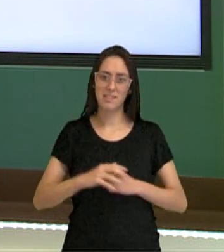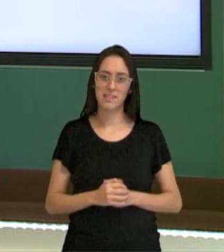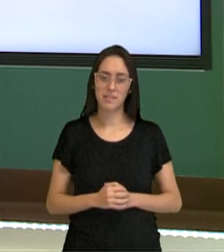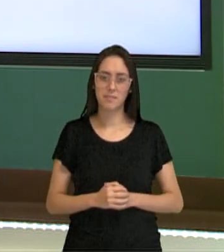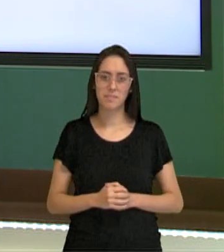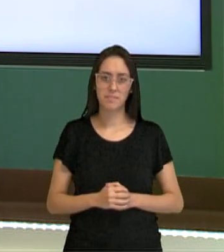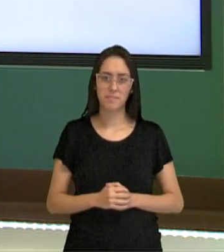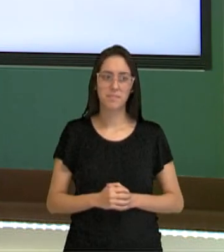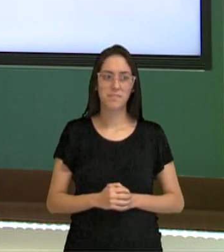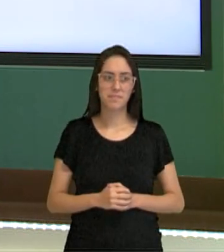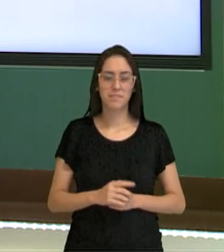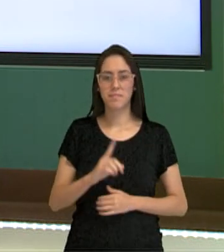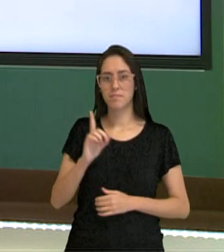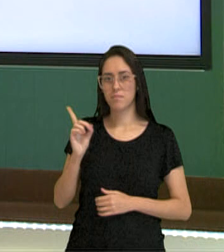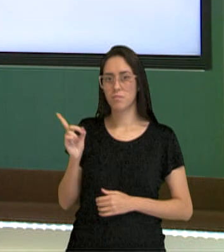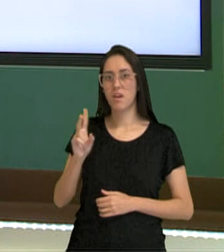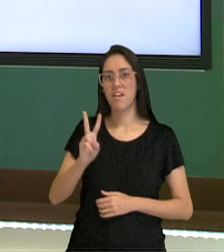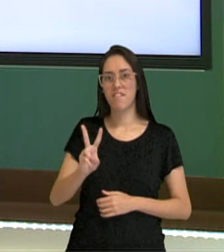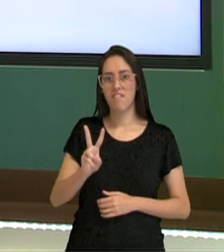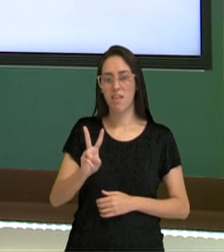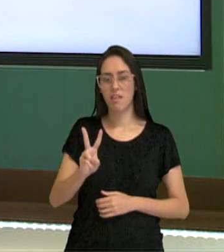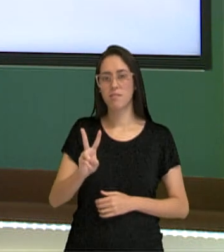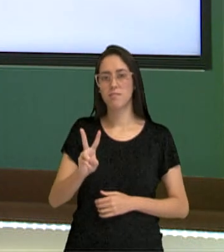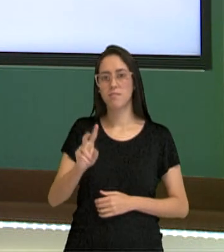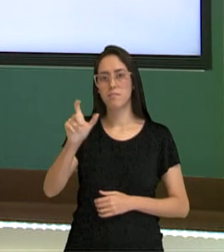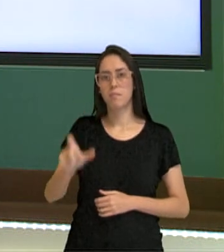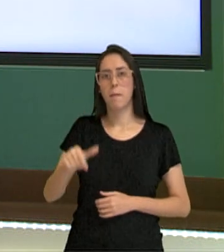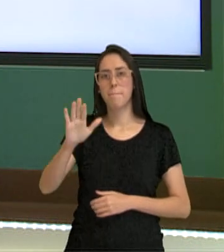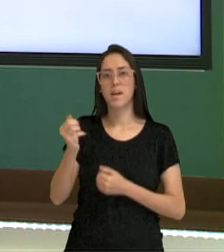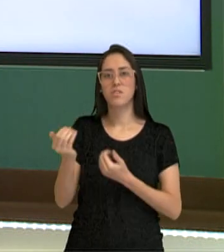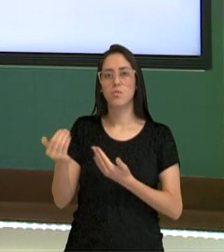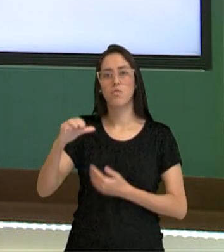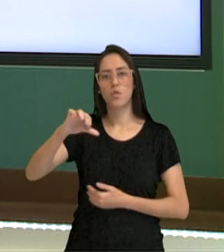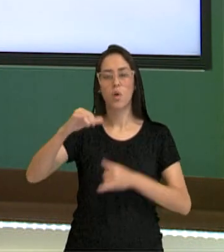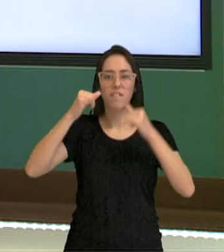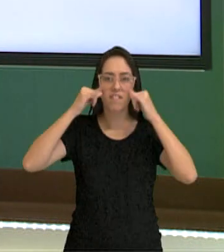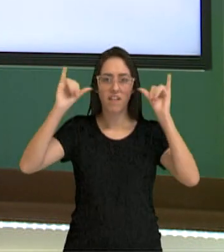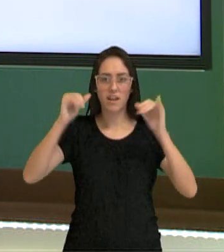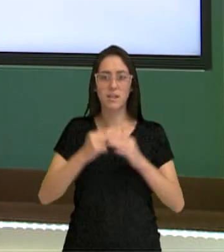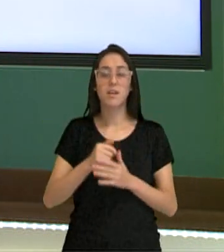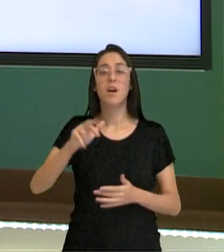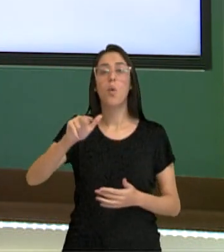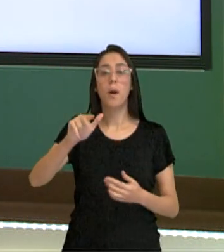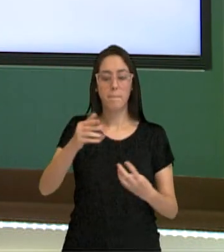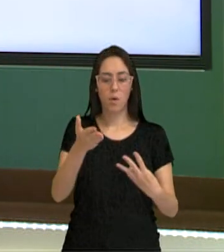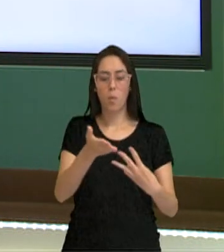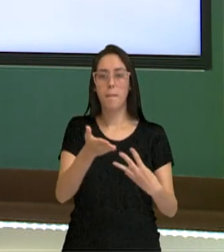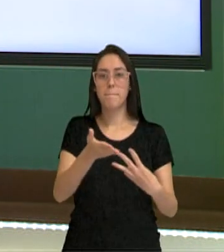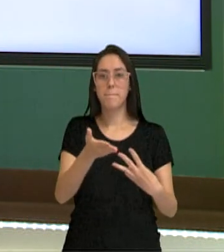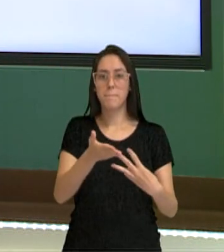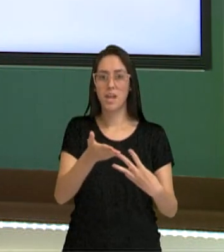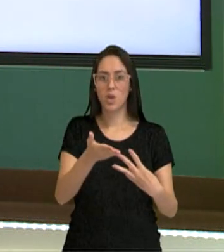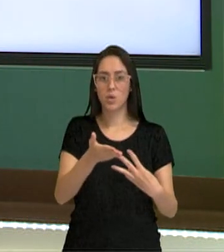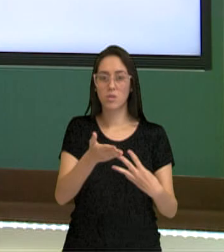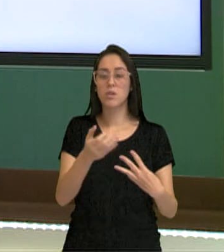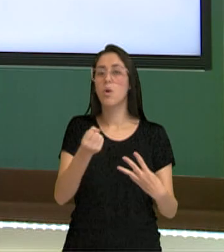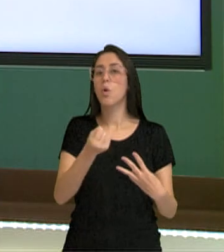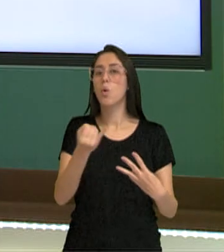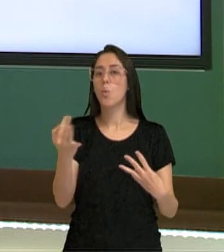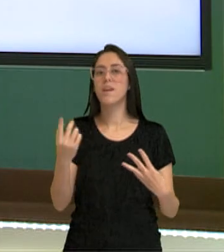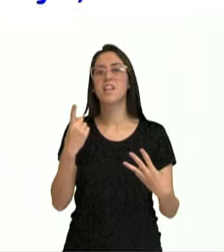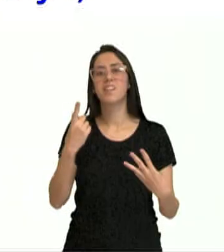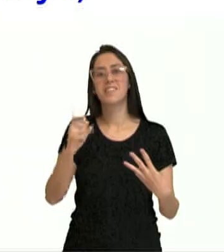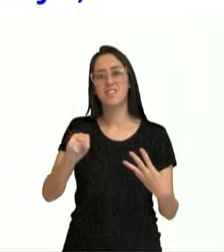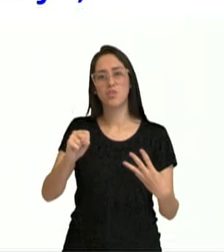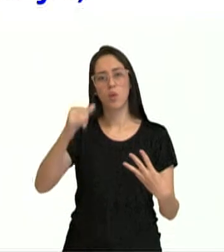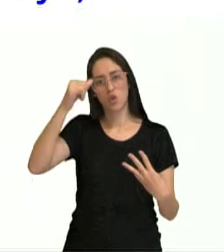herdou, ok? Ó, V, 9 vacas. O irmão do meio, 2 vezes V, 2 vezes 9, ele recebeu